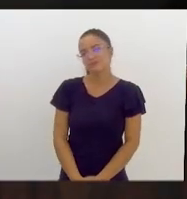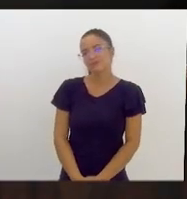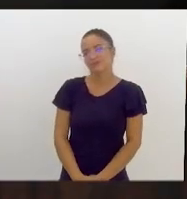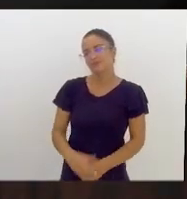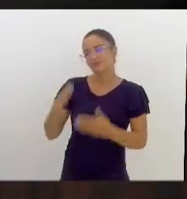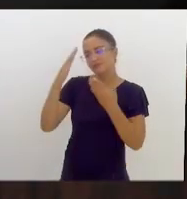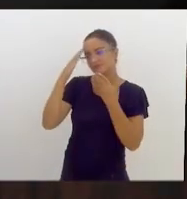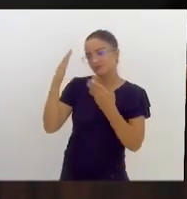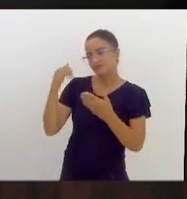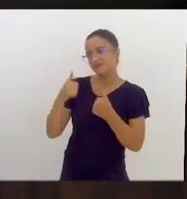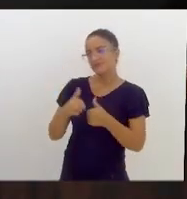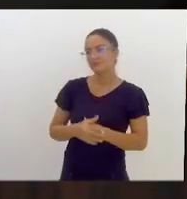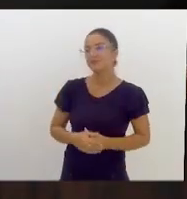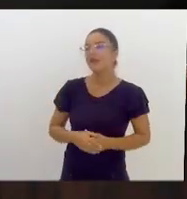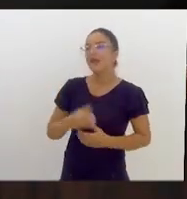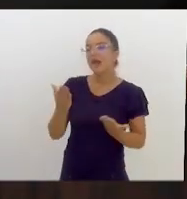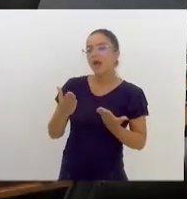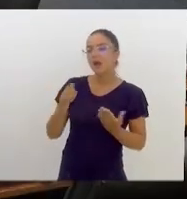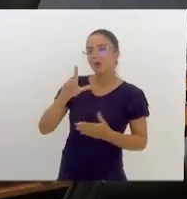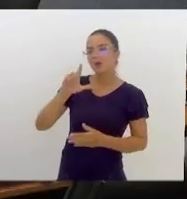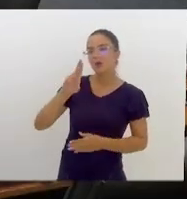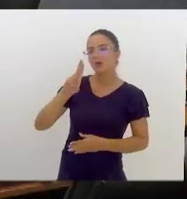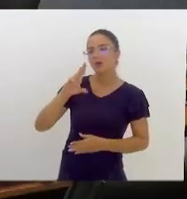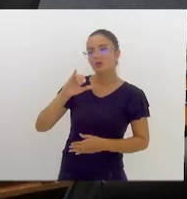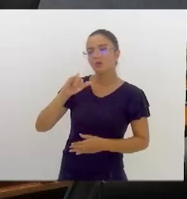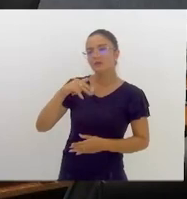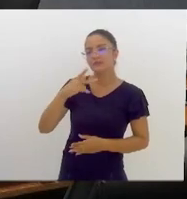Deputada Lucinha.